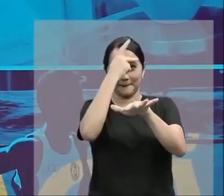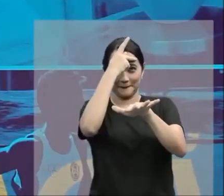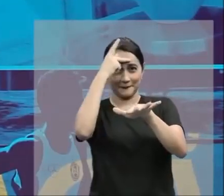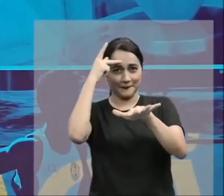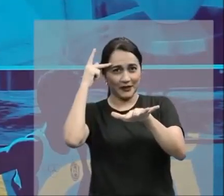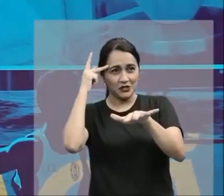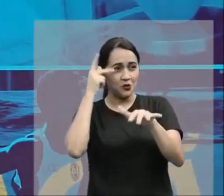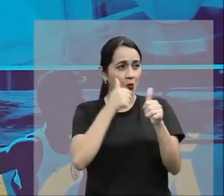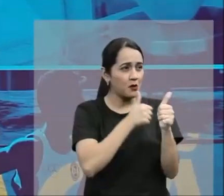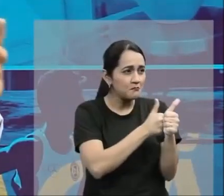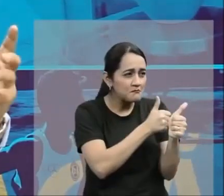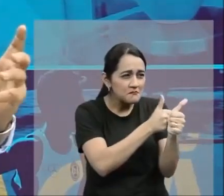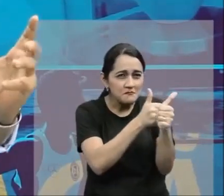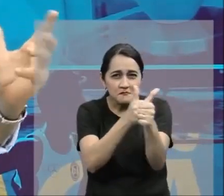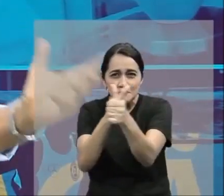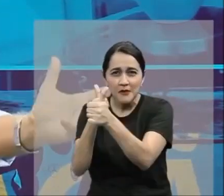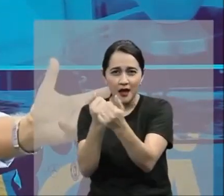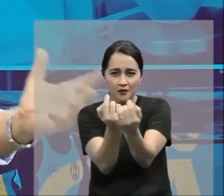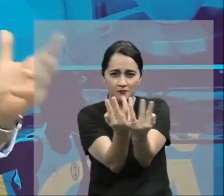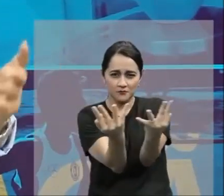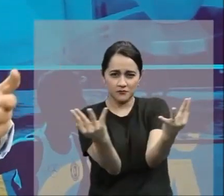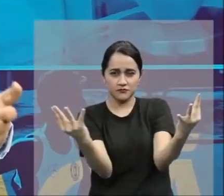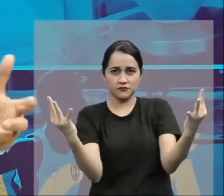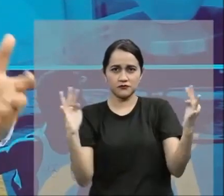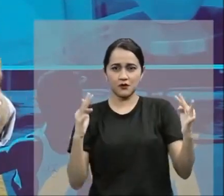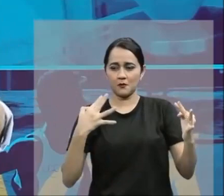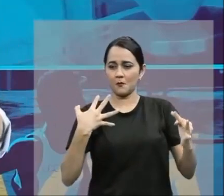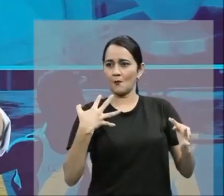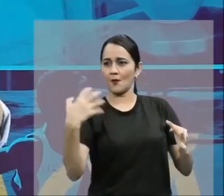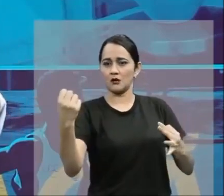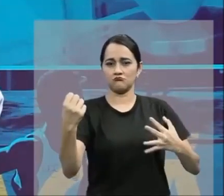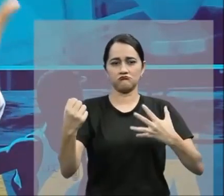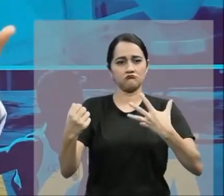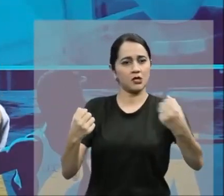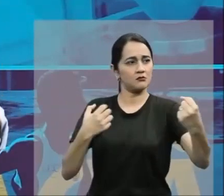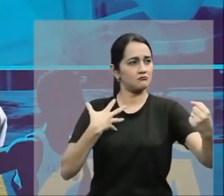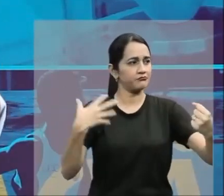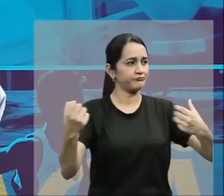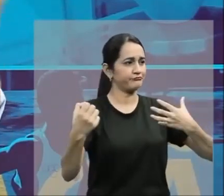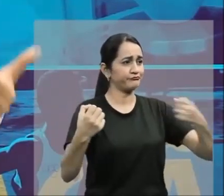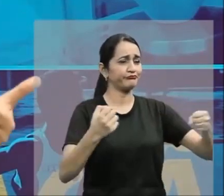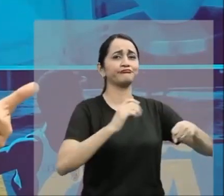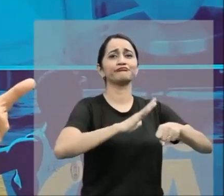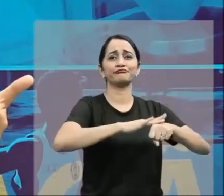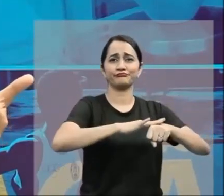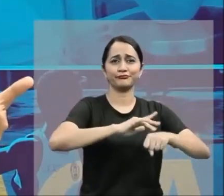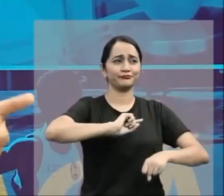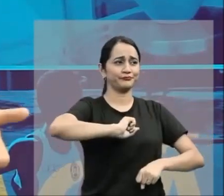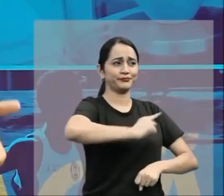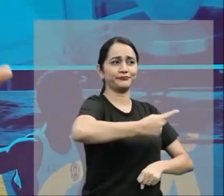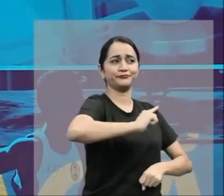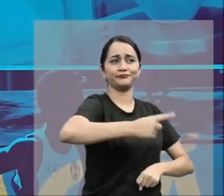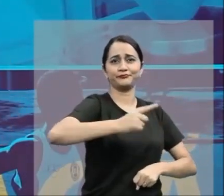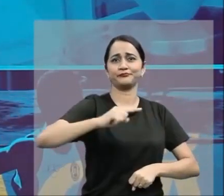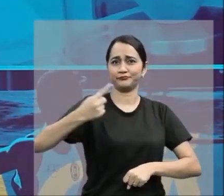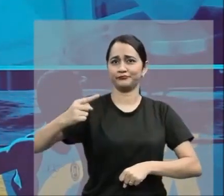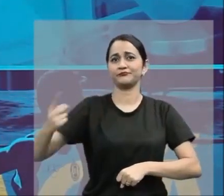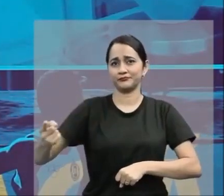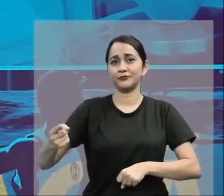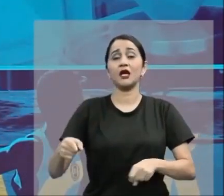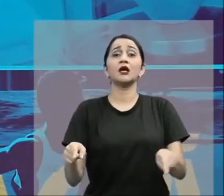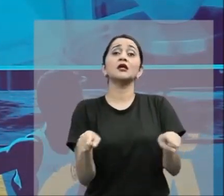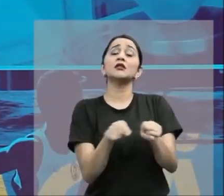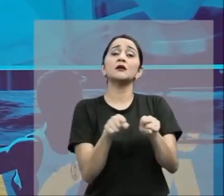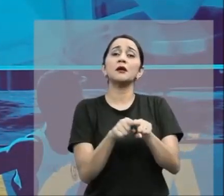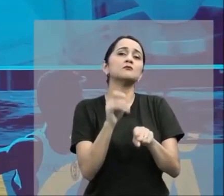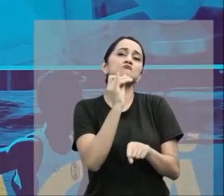Então, tem essa possibilidade de pessoas que realmente estão muito próximas fazer a